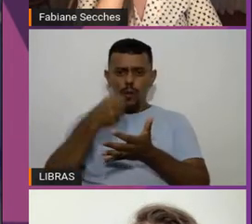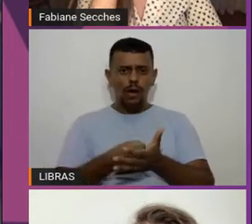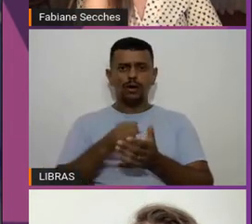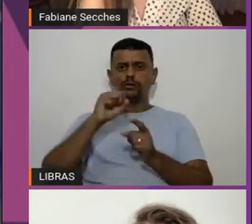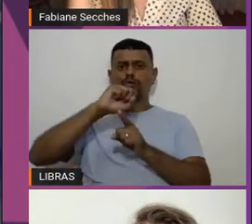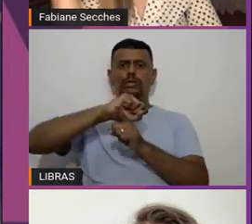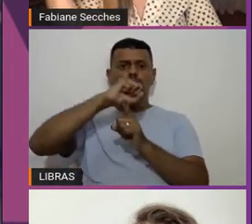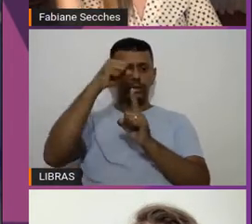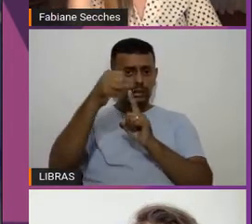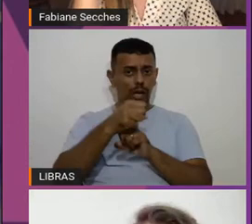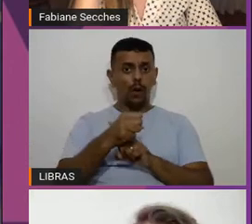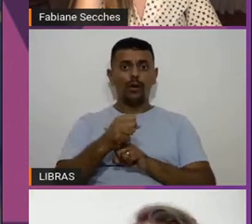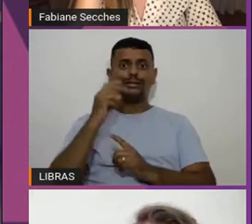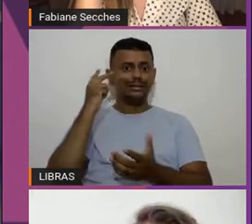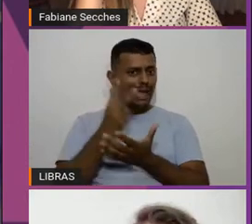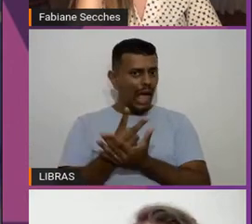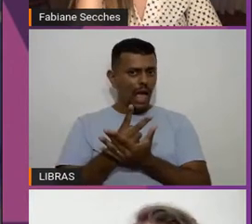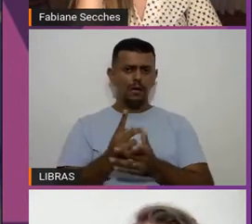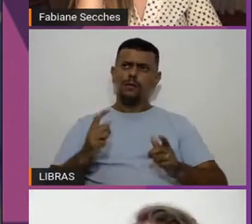sempre foi militante